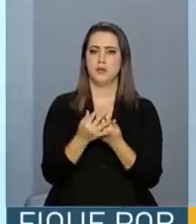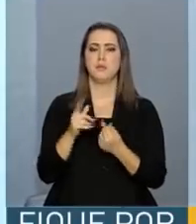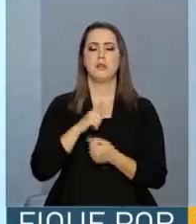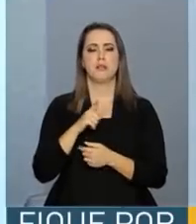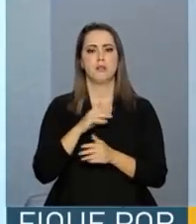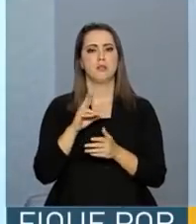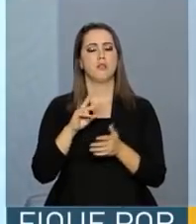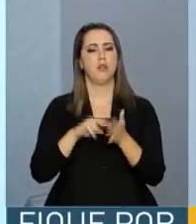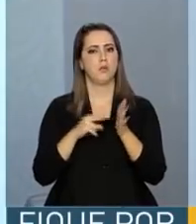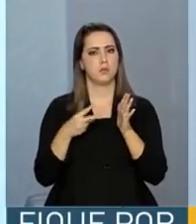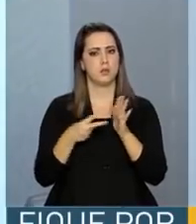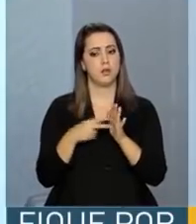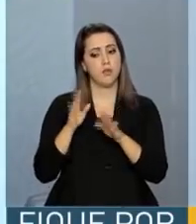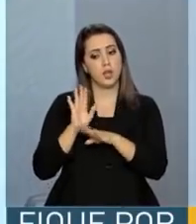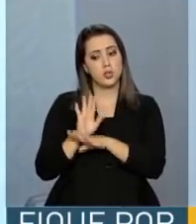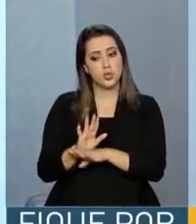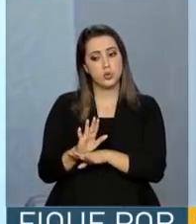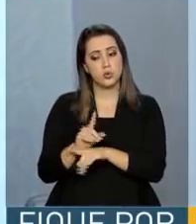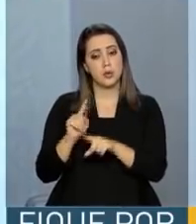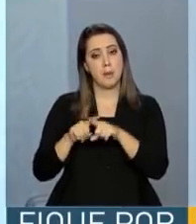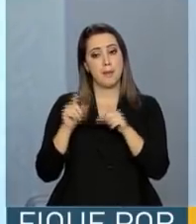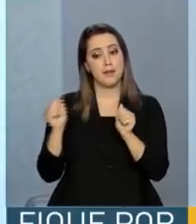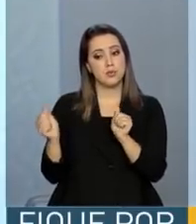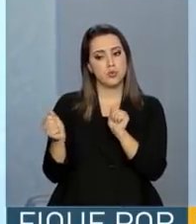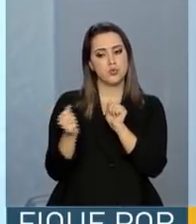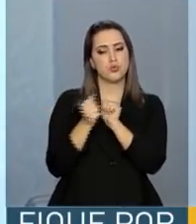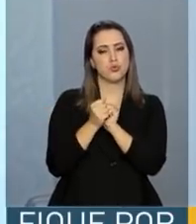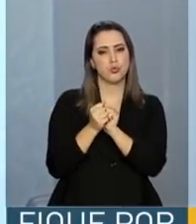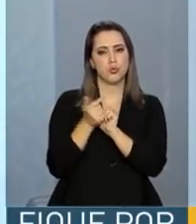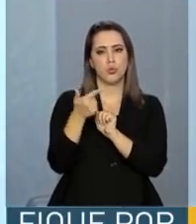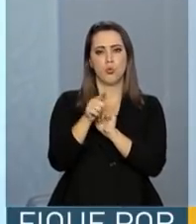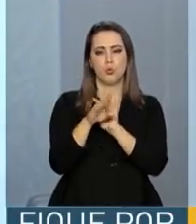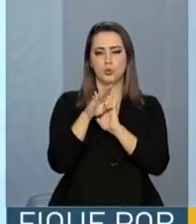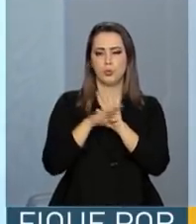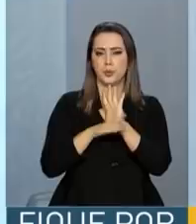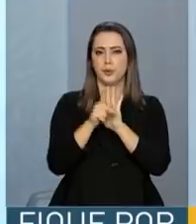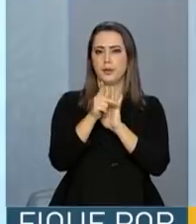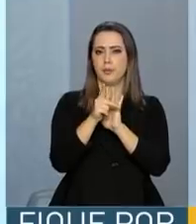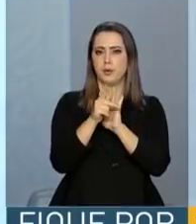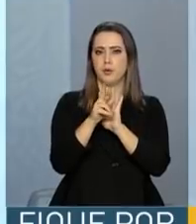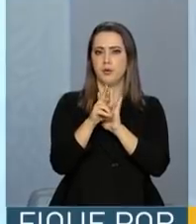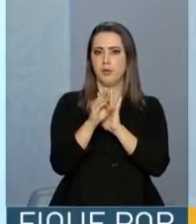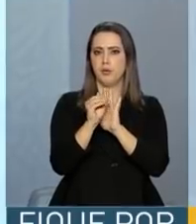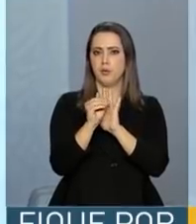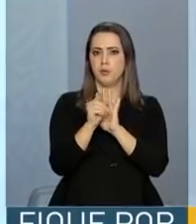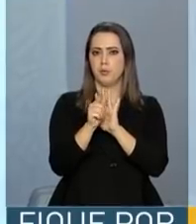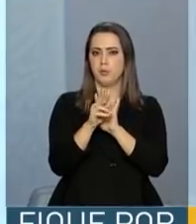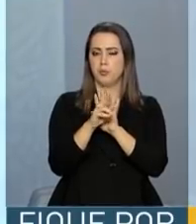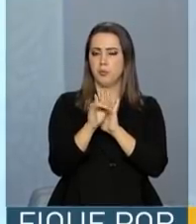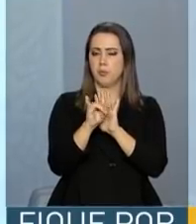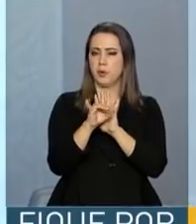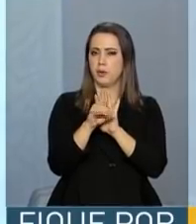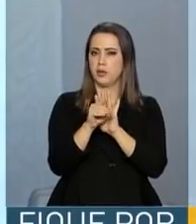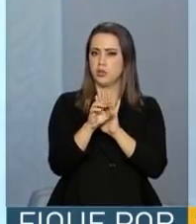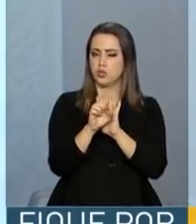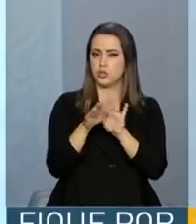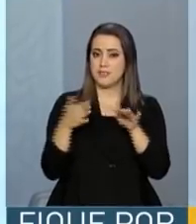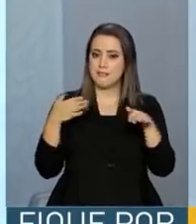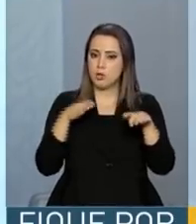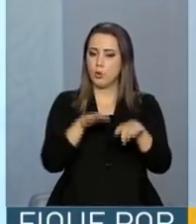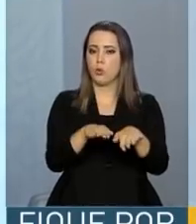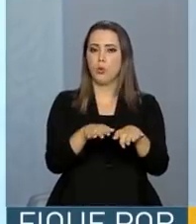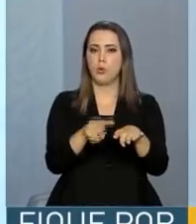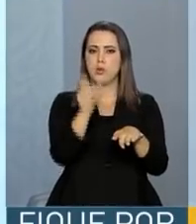assistencial mas somado ao progredir ele tem um significado social inclusivo muito maior do que simplesmente